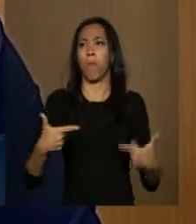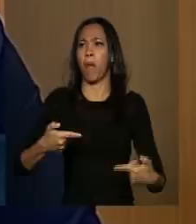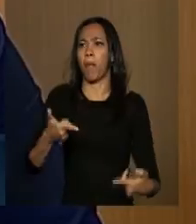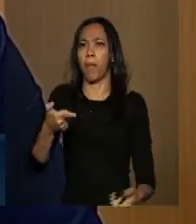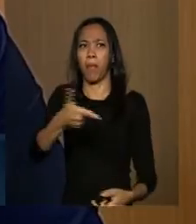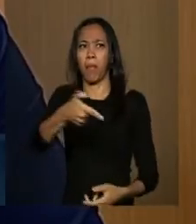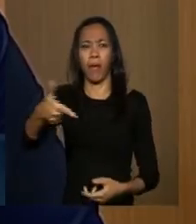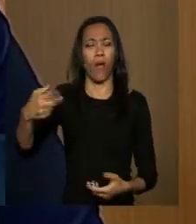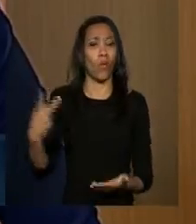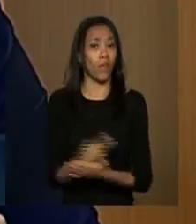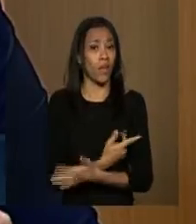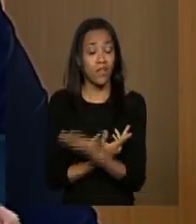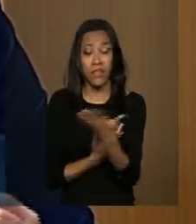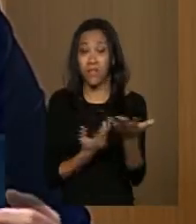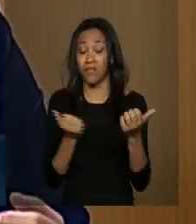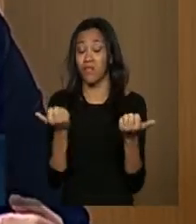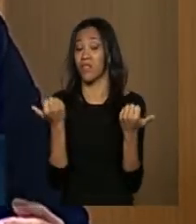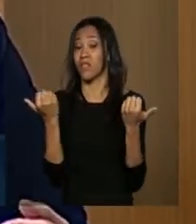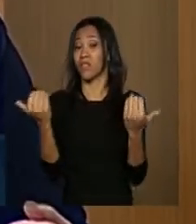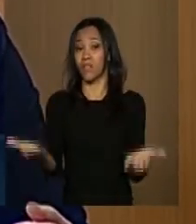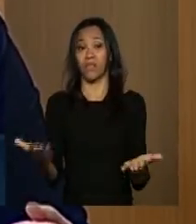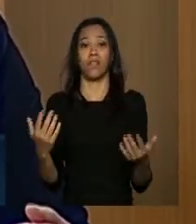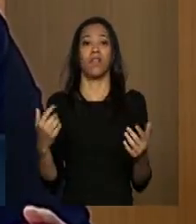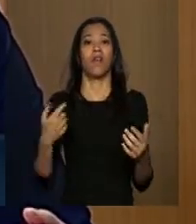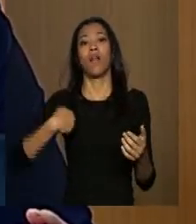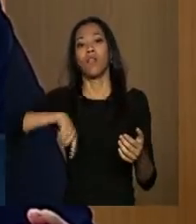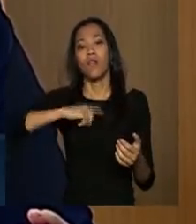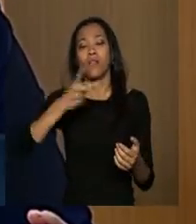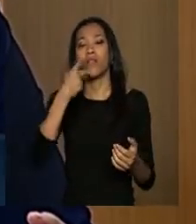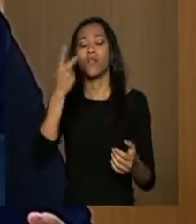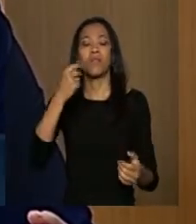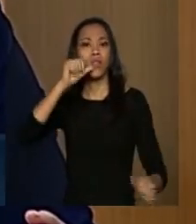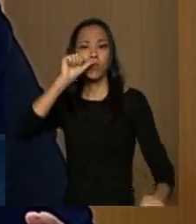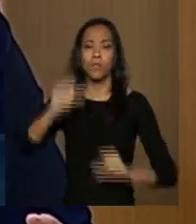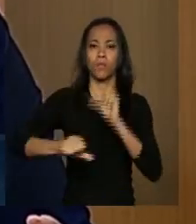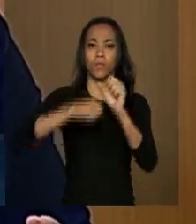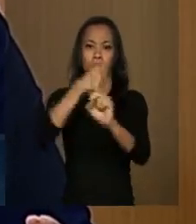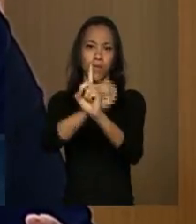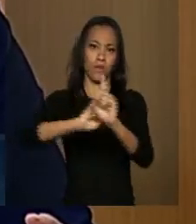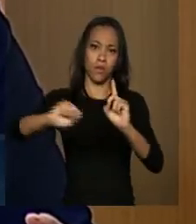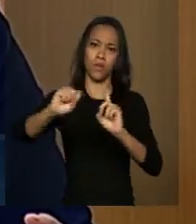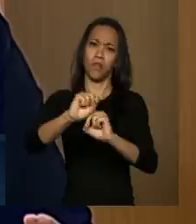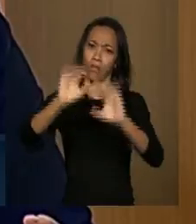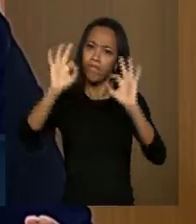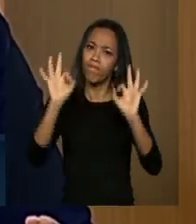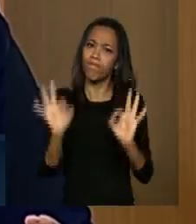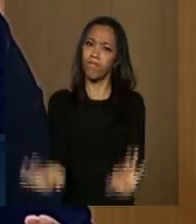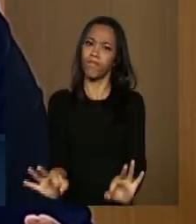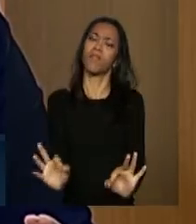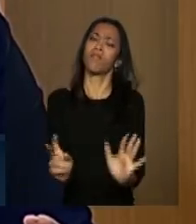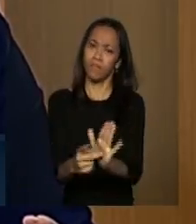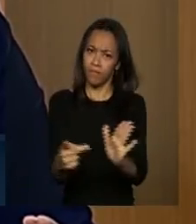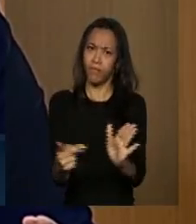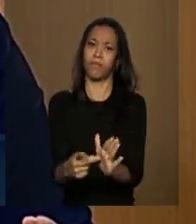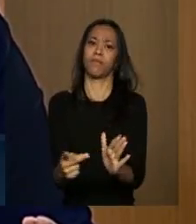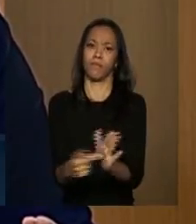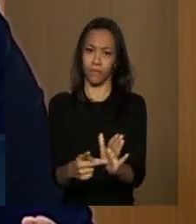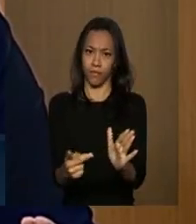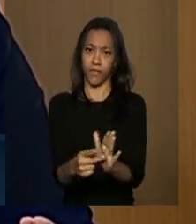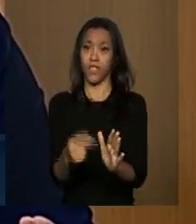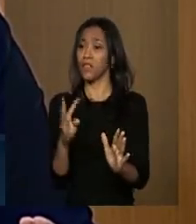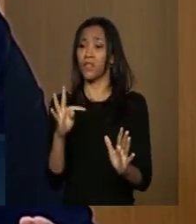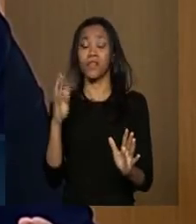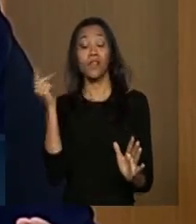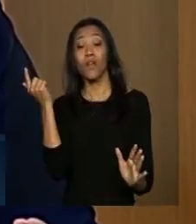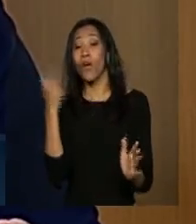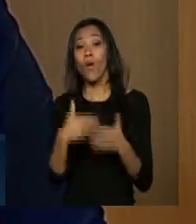nessa possibilidade, a gente está falando de transformação social efetiva, verdadeira, ao alcance de